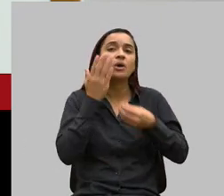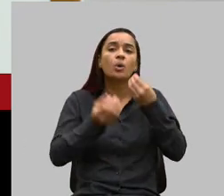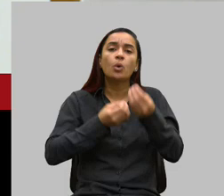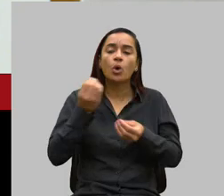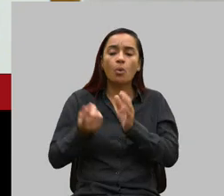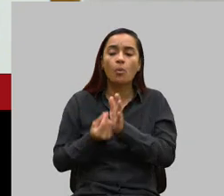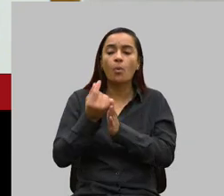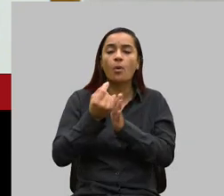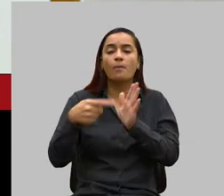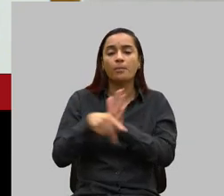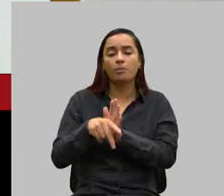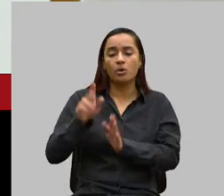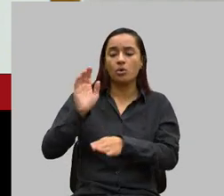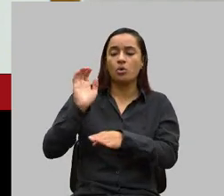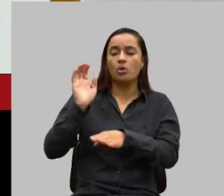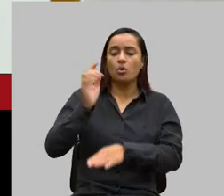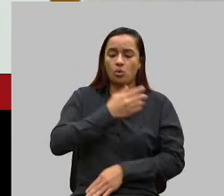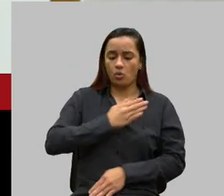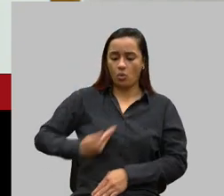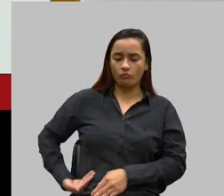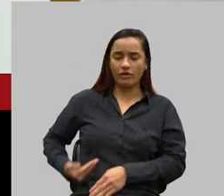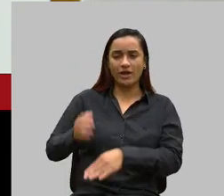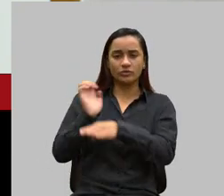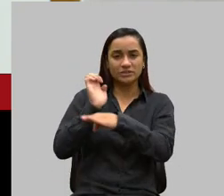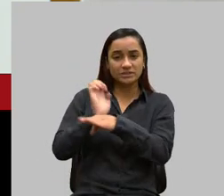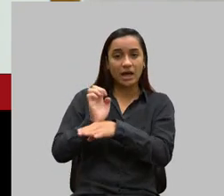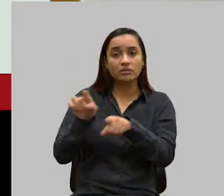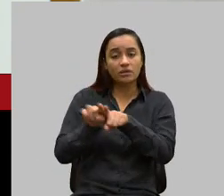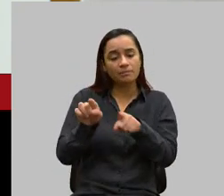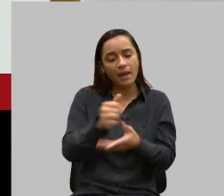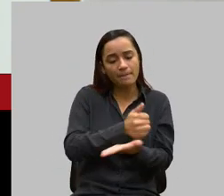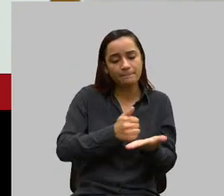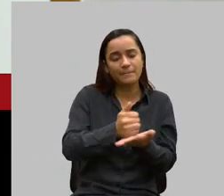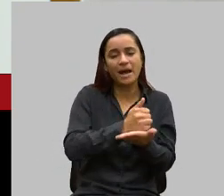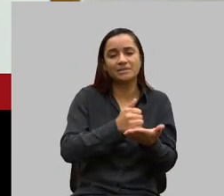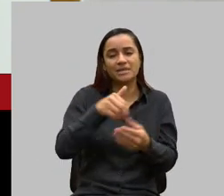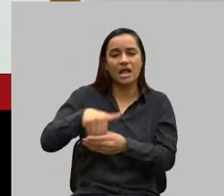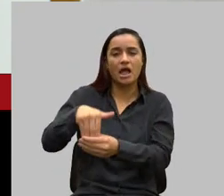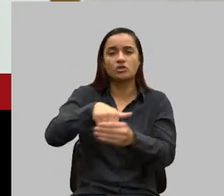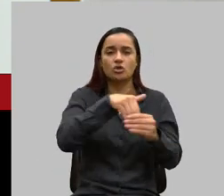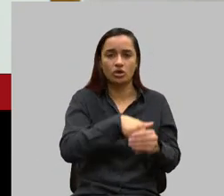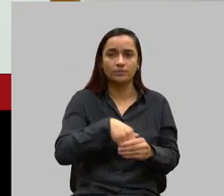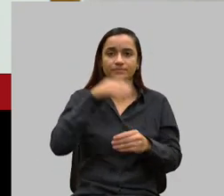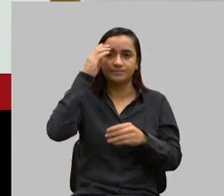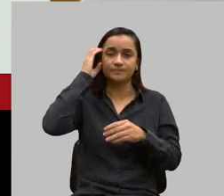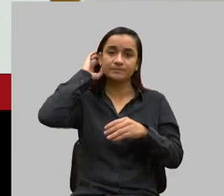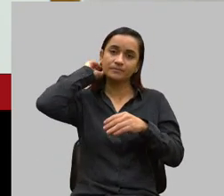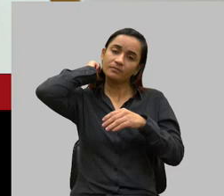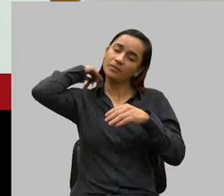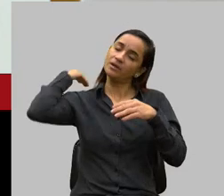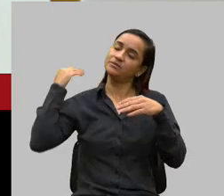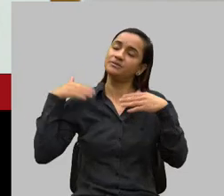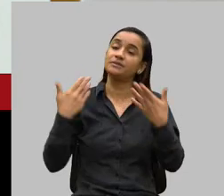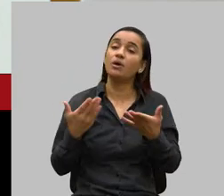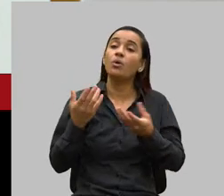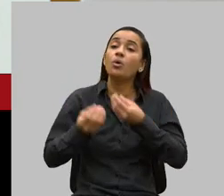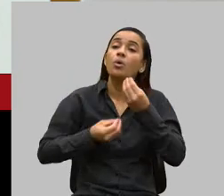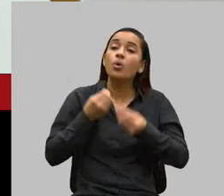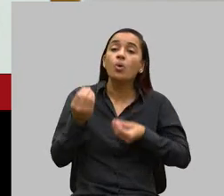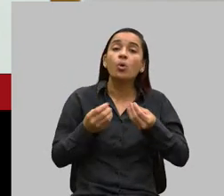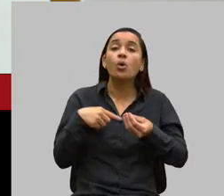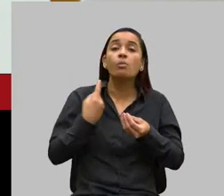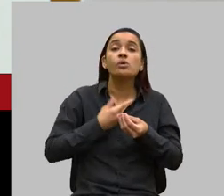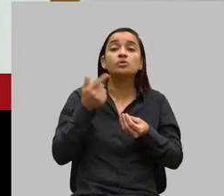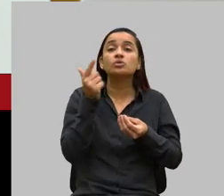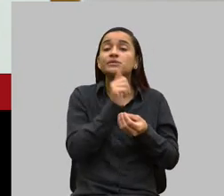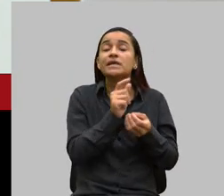base eleitoral como fica essa interlocução da empresa com o investe ou sed aí o senhor vai falar para nós para que nós possamos aproximar eu